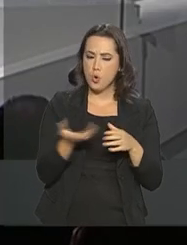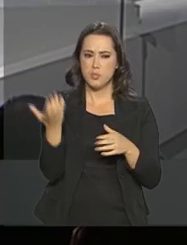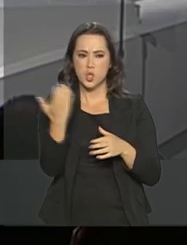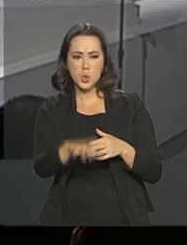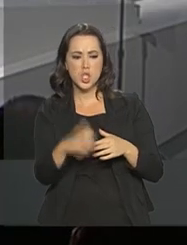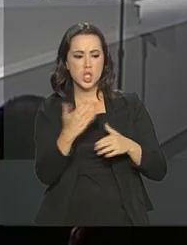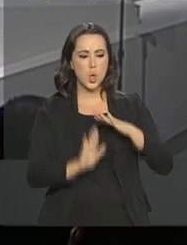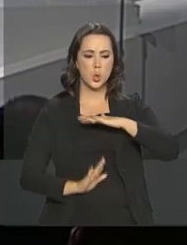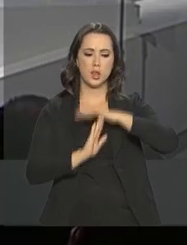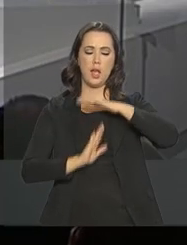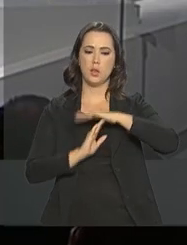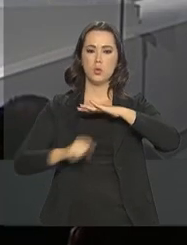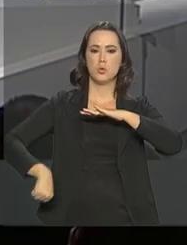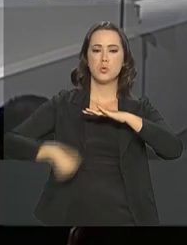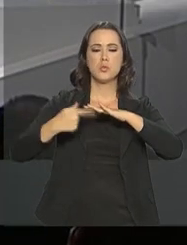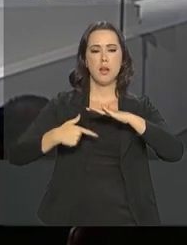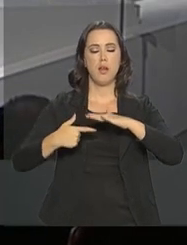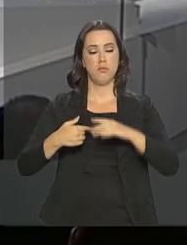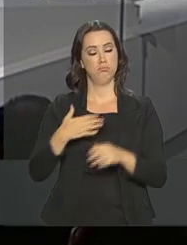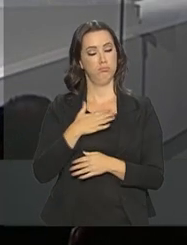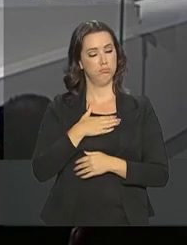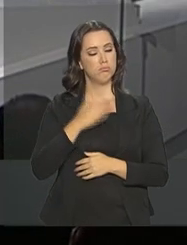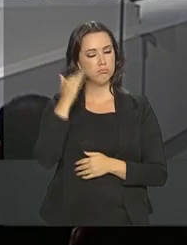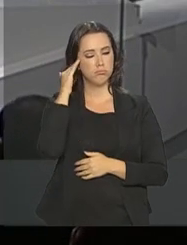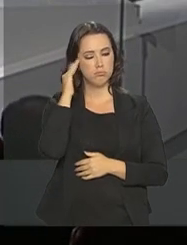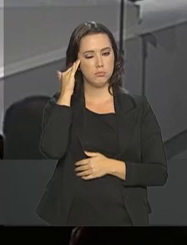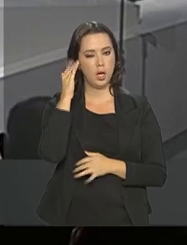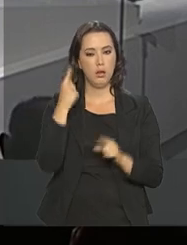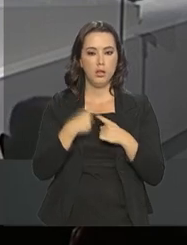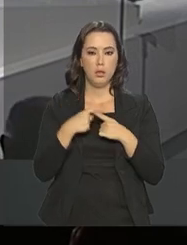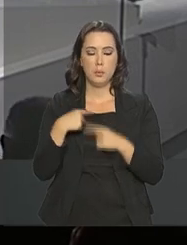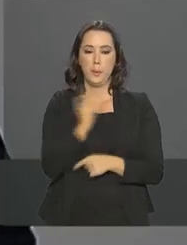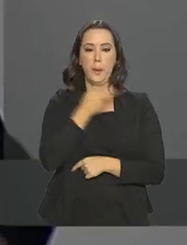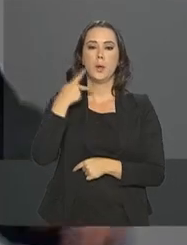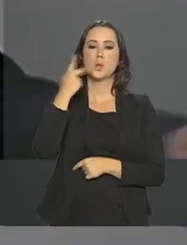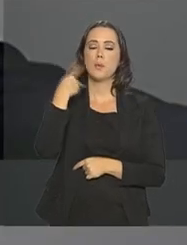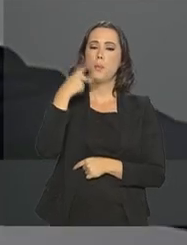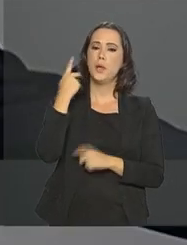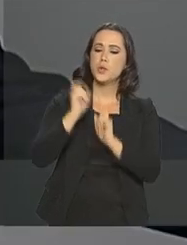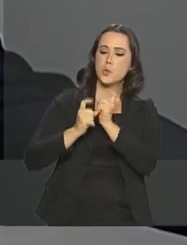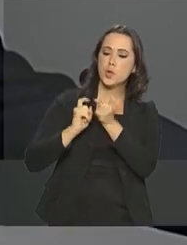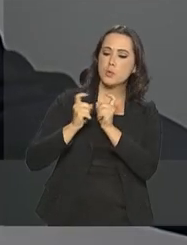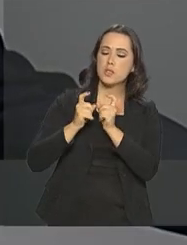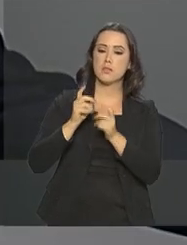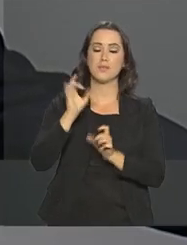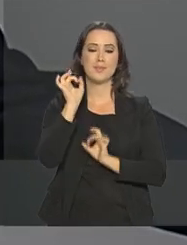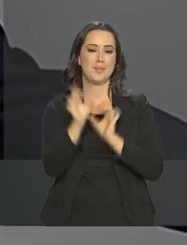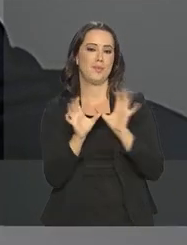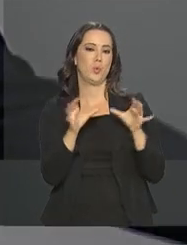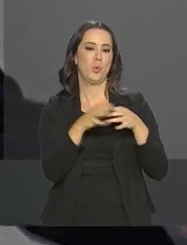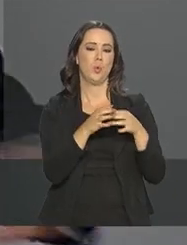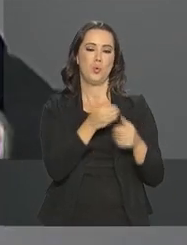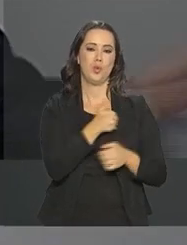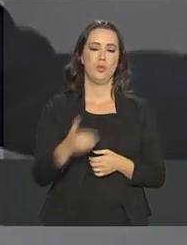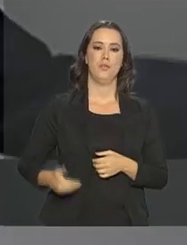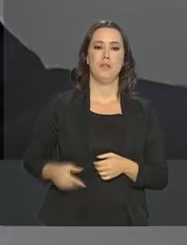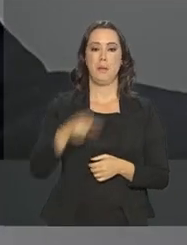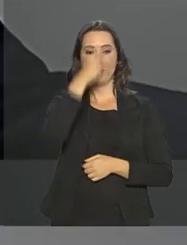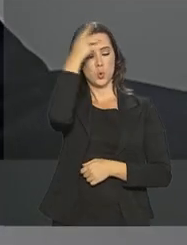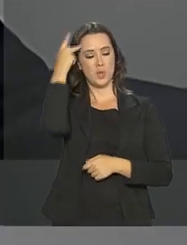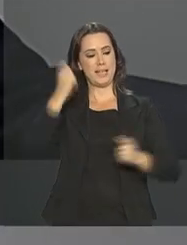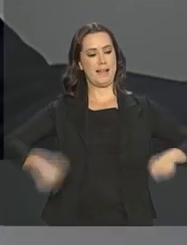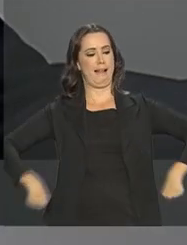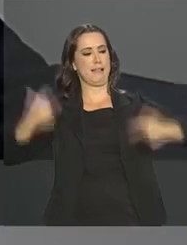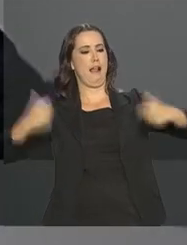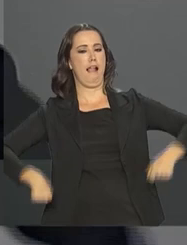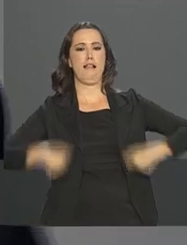públicos e eu compreendo porque a nossa cultura política administrativa especialmente de quem governa é que a pessoa quer gastar tudo o